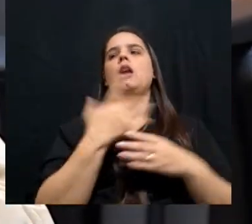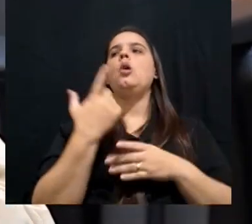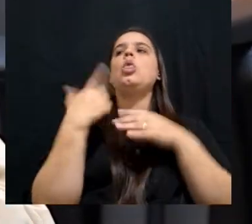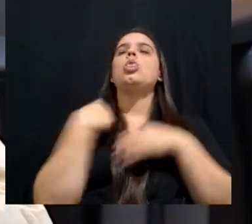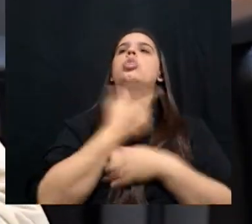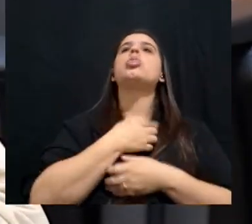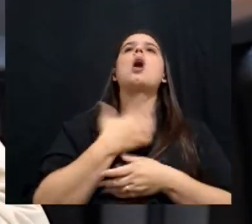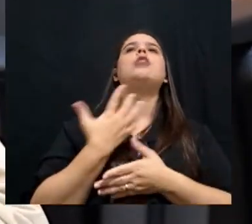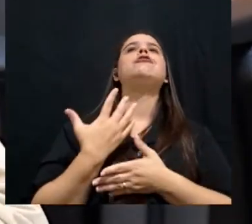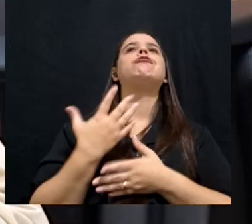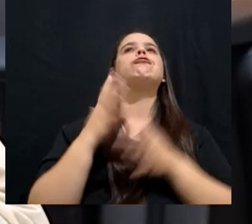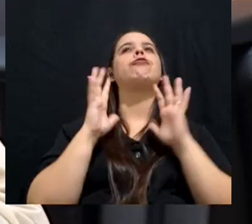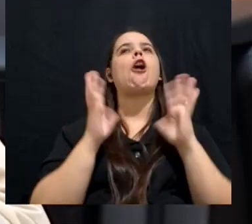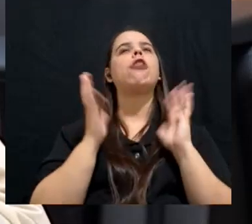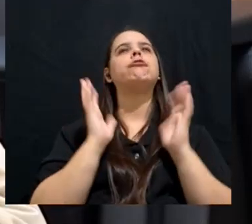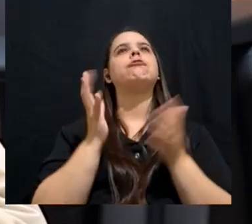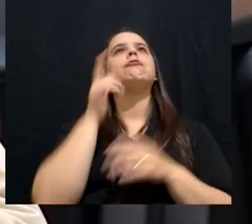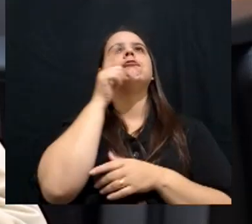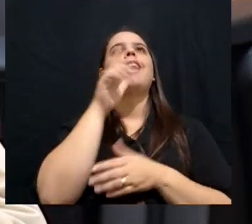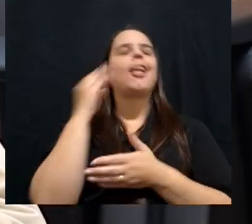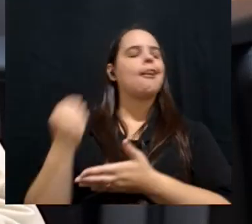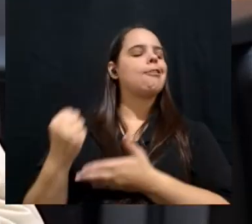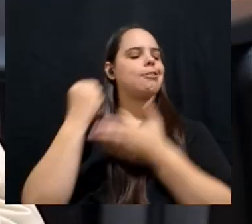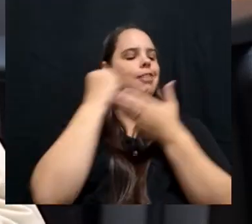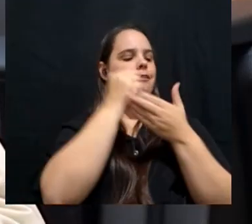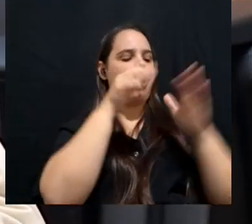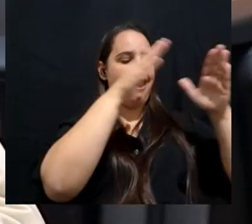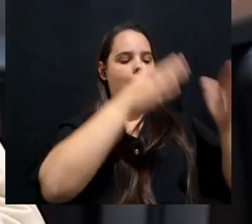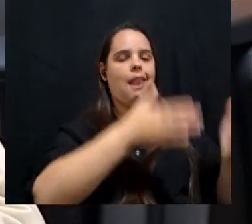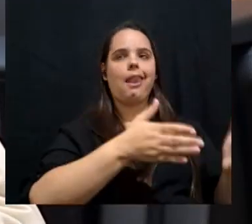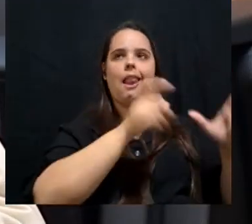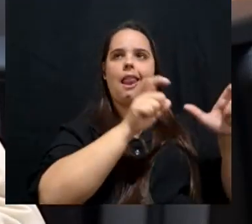altíssima qualidade na periferia,